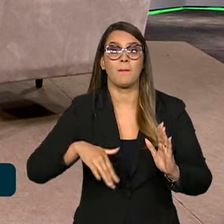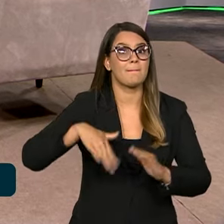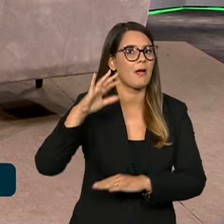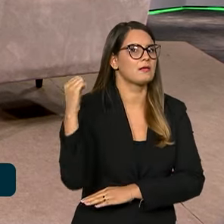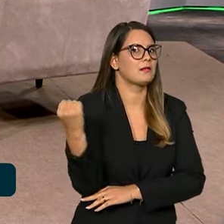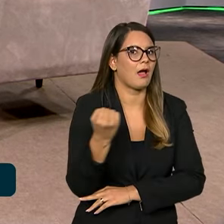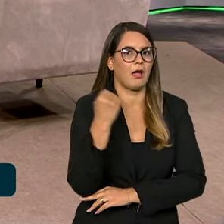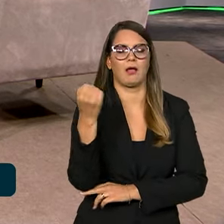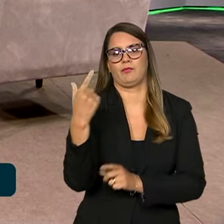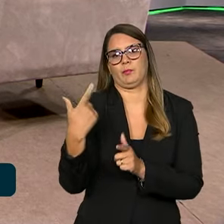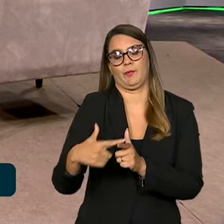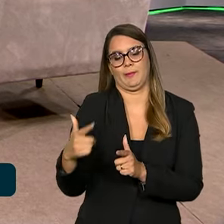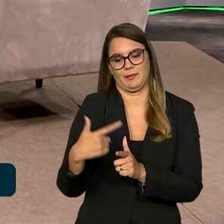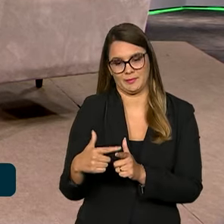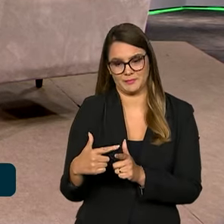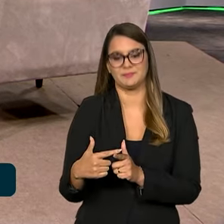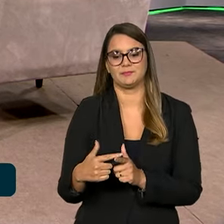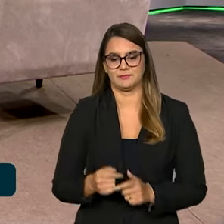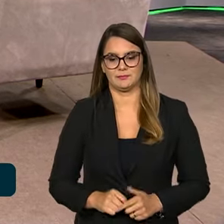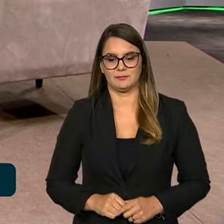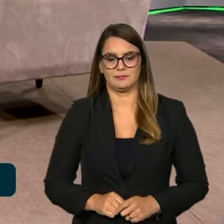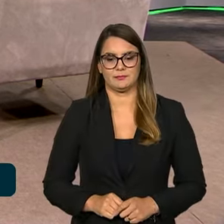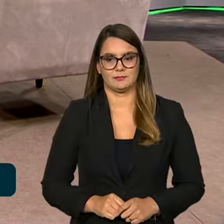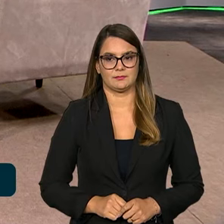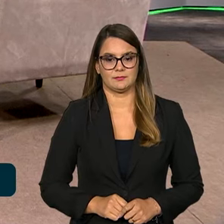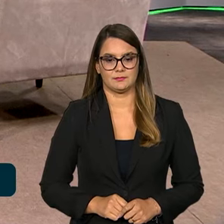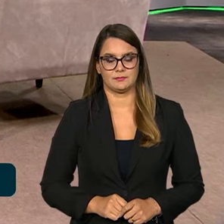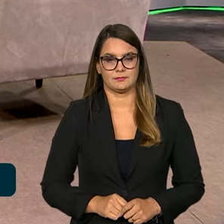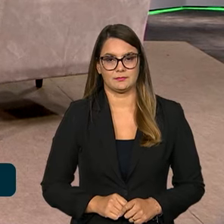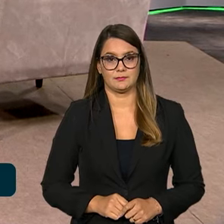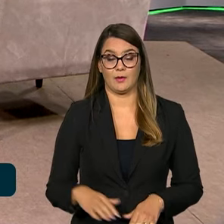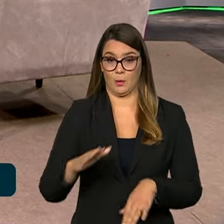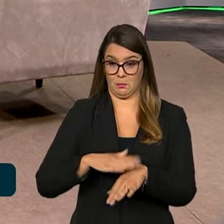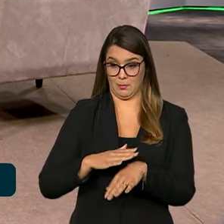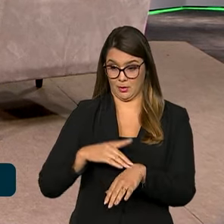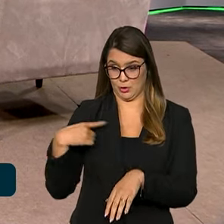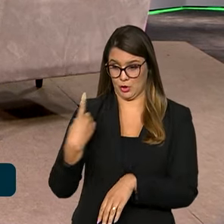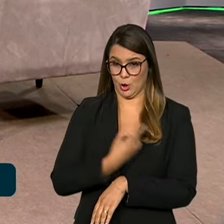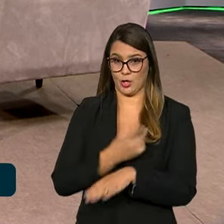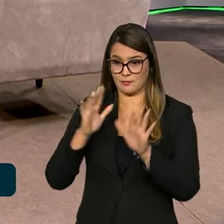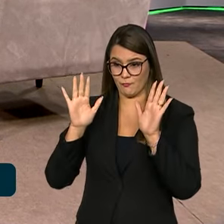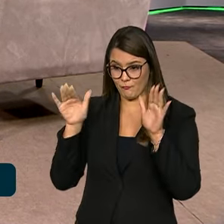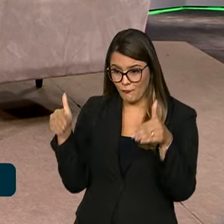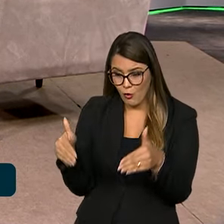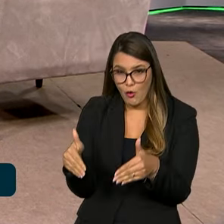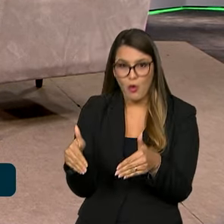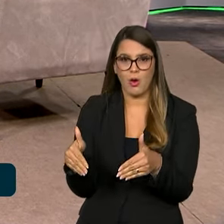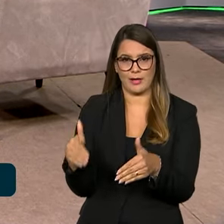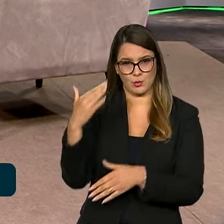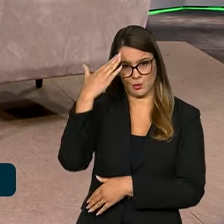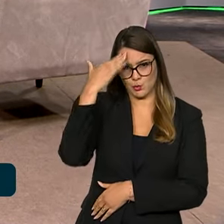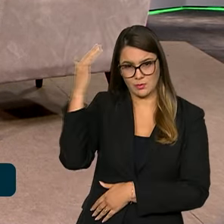a situação e eh quando quando a gente foca na na no